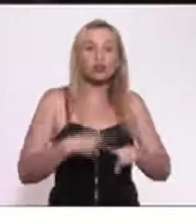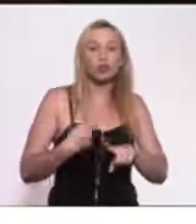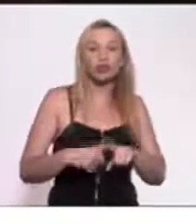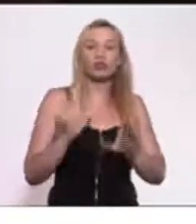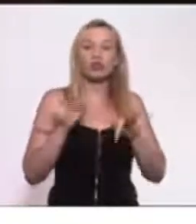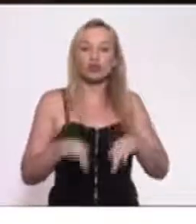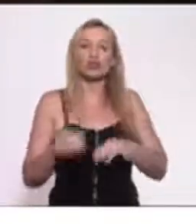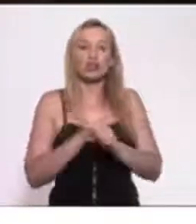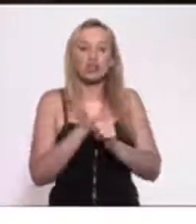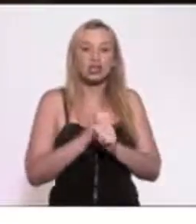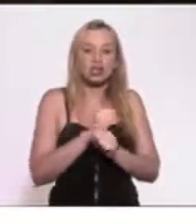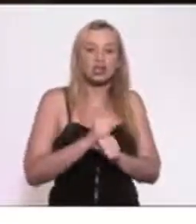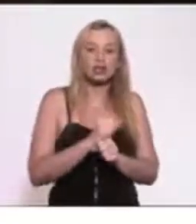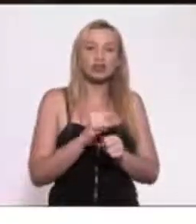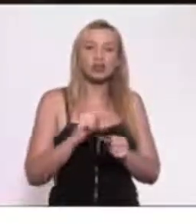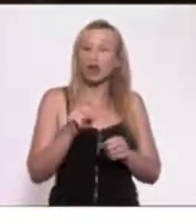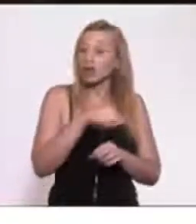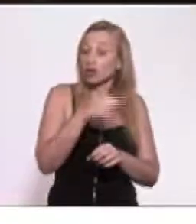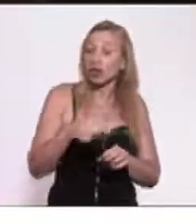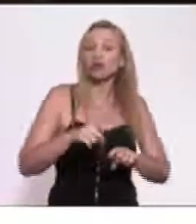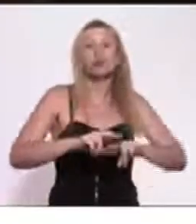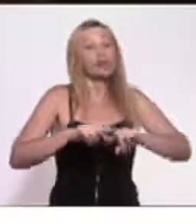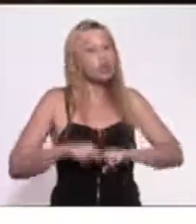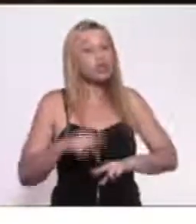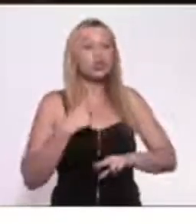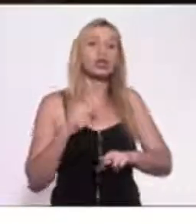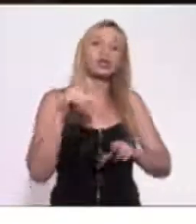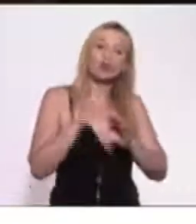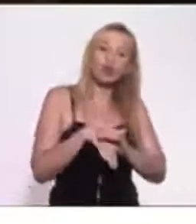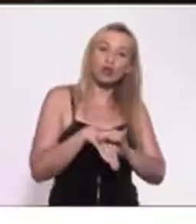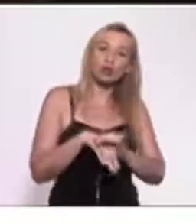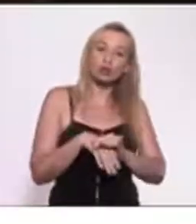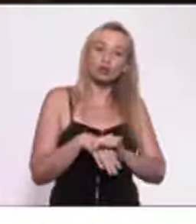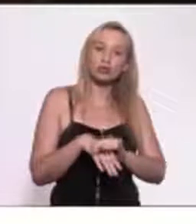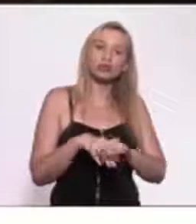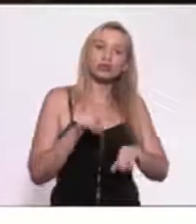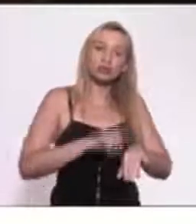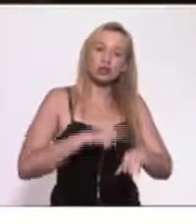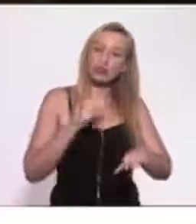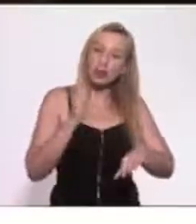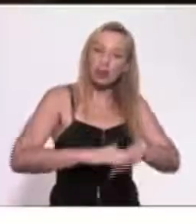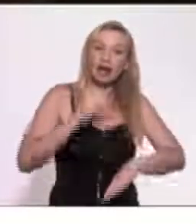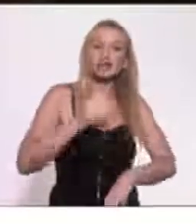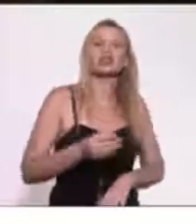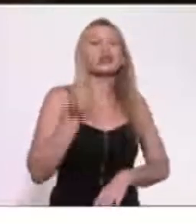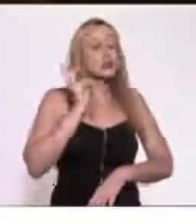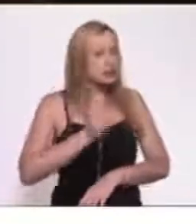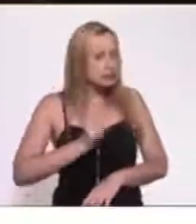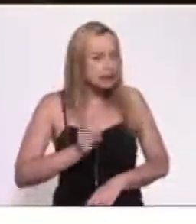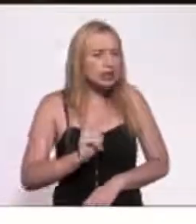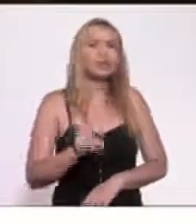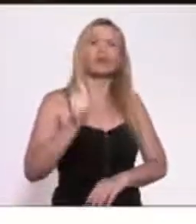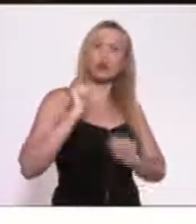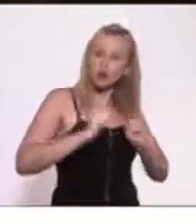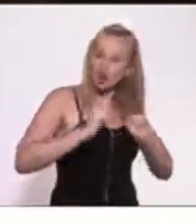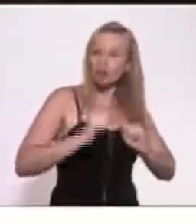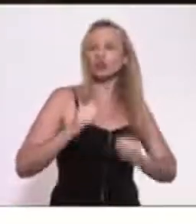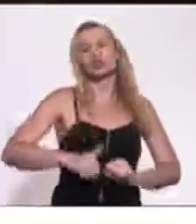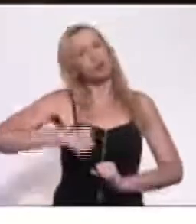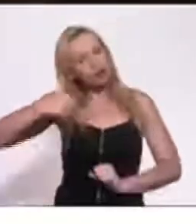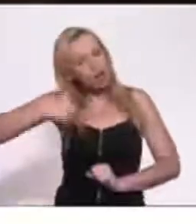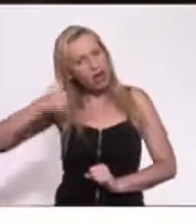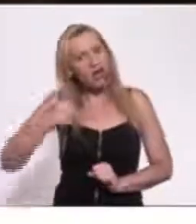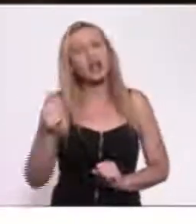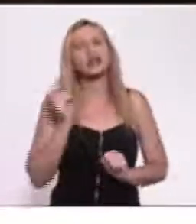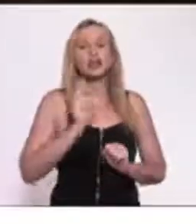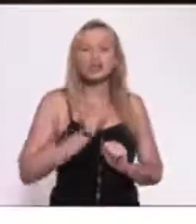desse ano ele seria extinto. Por isso eu voto a favor de sua prorrogação. É claro que sempre podemos melhorar, sempre